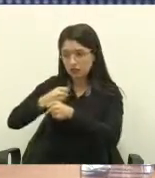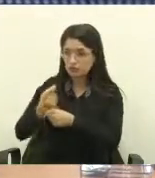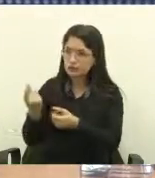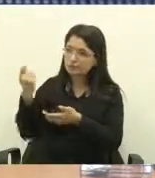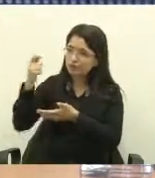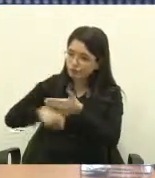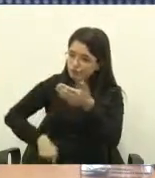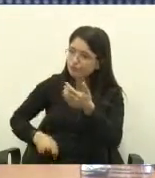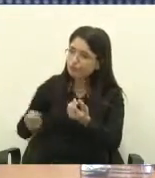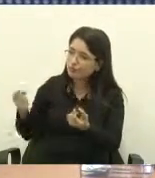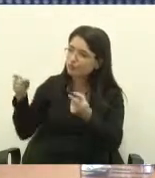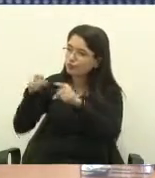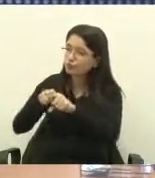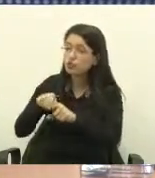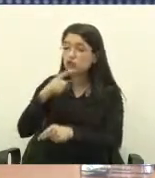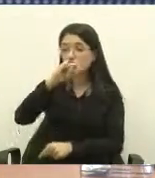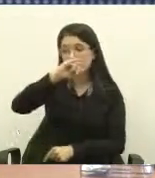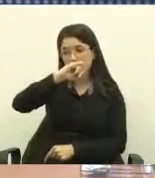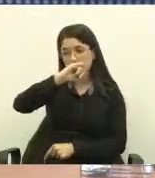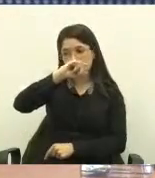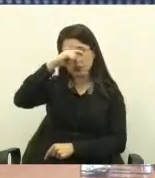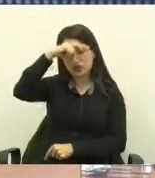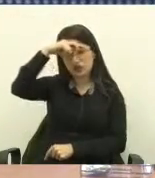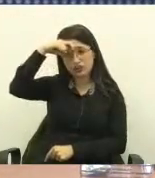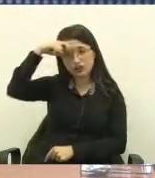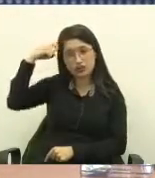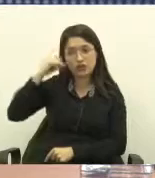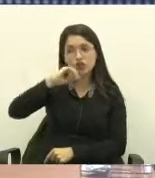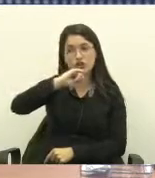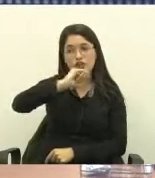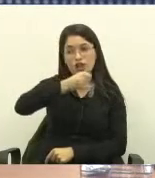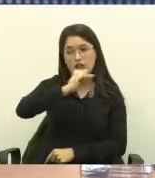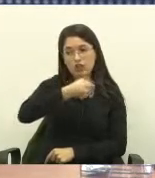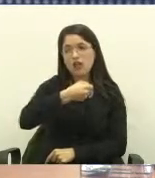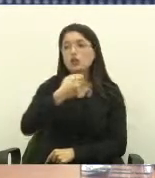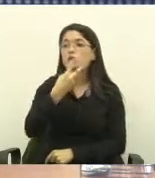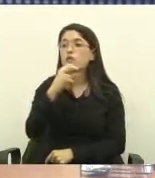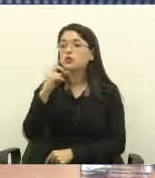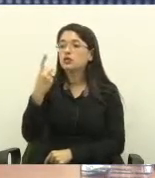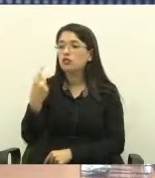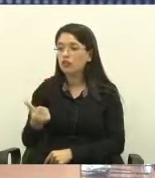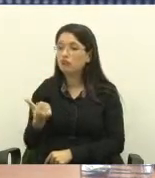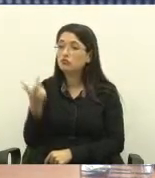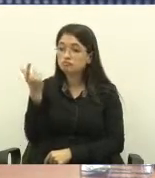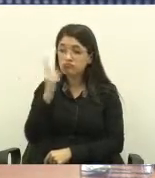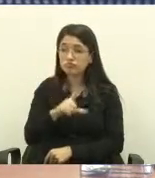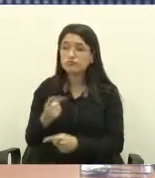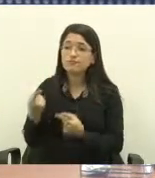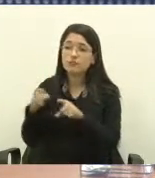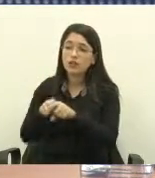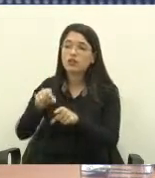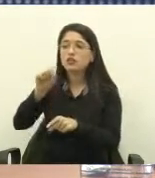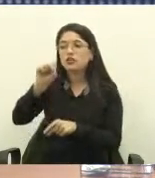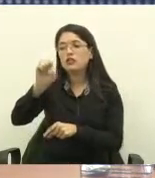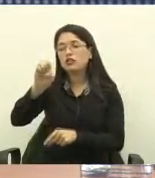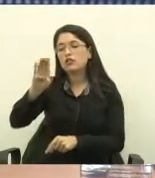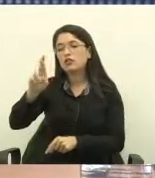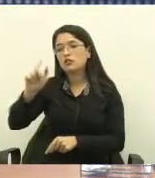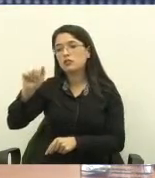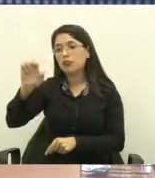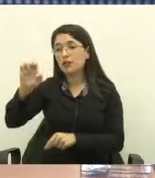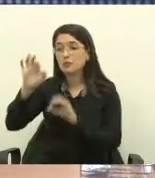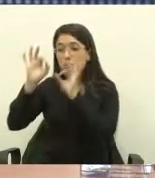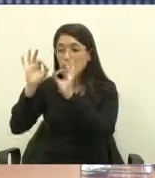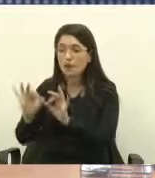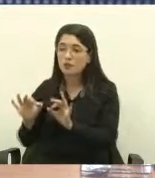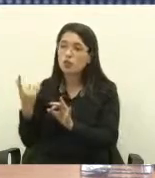de 2016, uma parceria com o SEBRAE efetiva, onde a gente tem conseguido dar qualificação